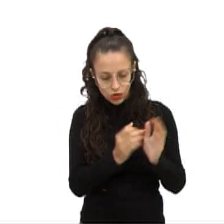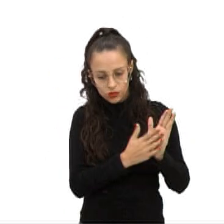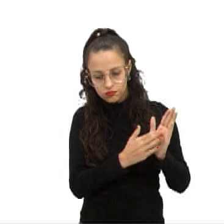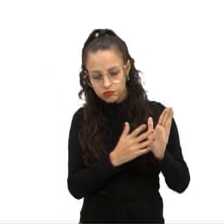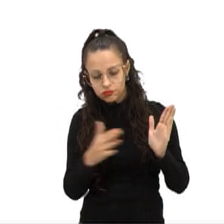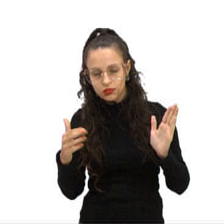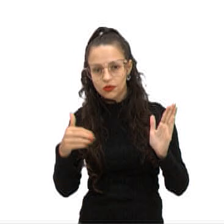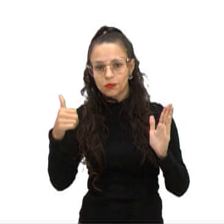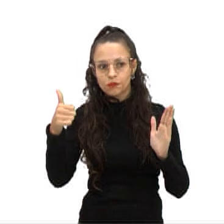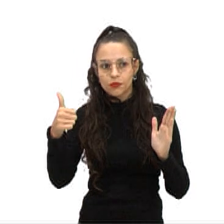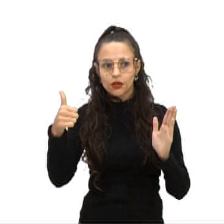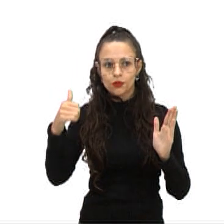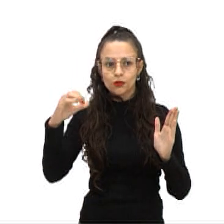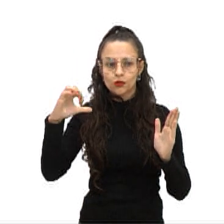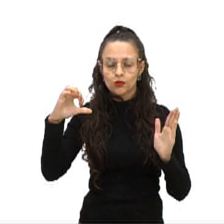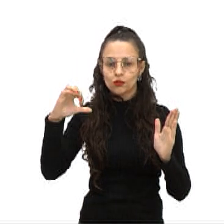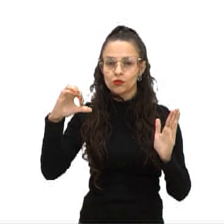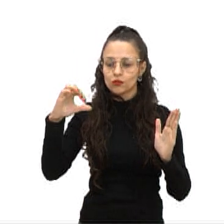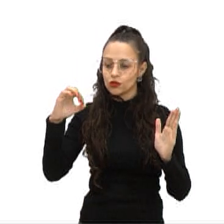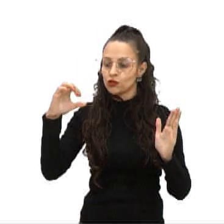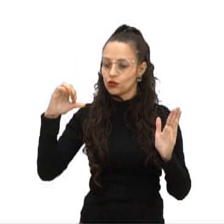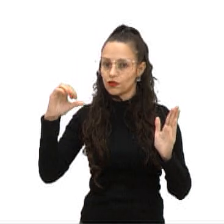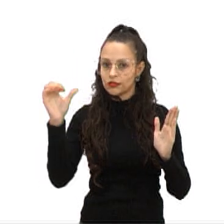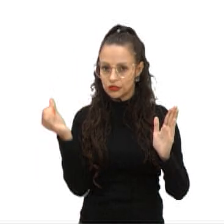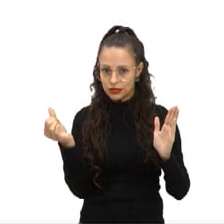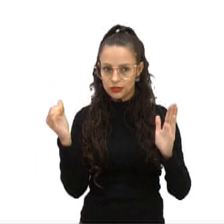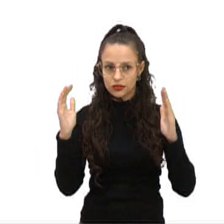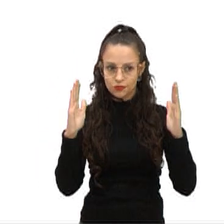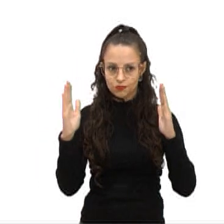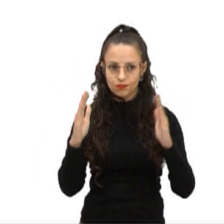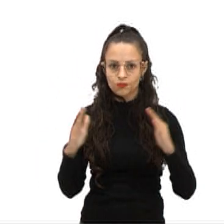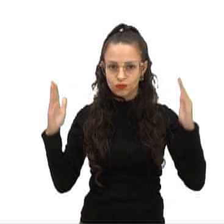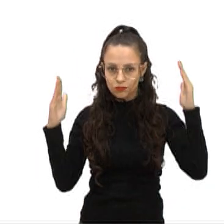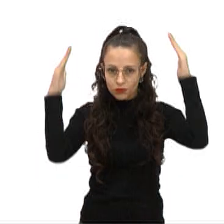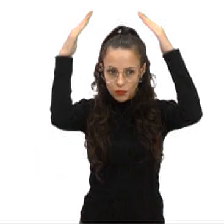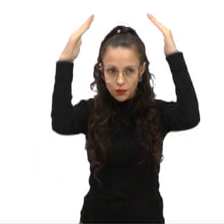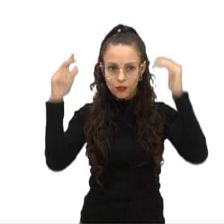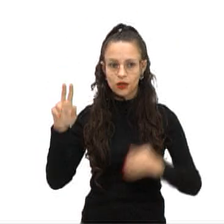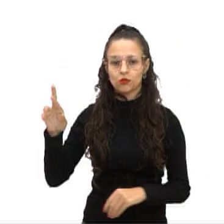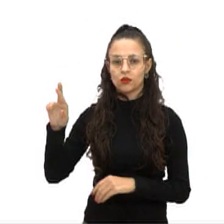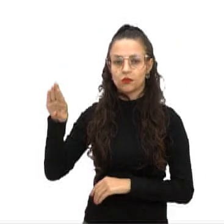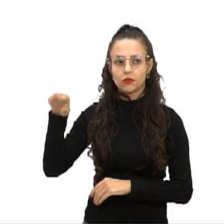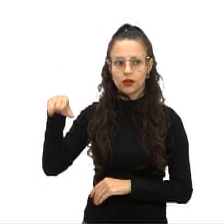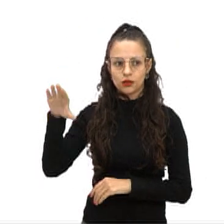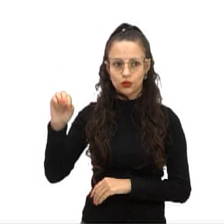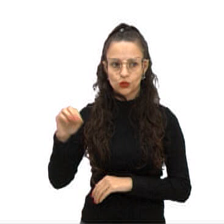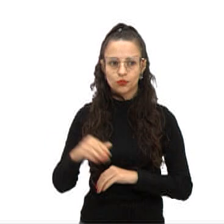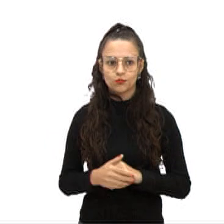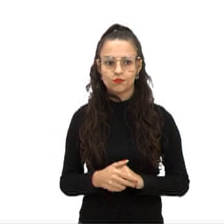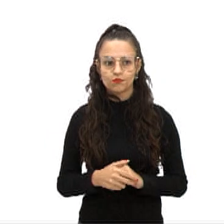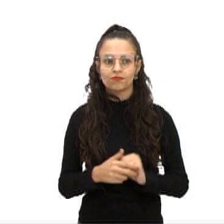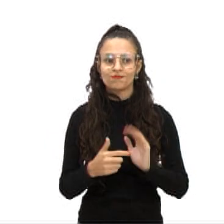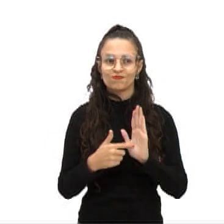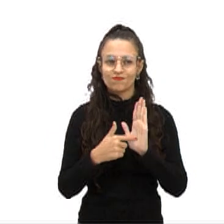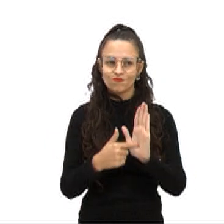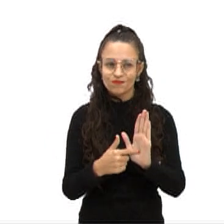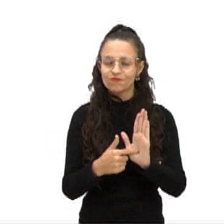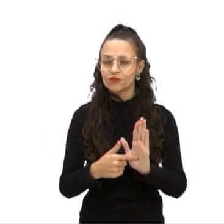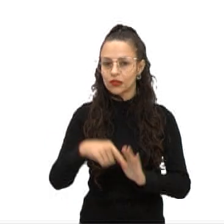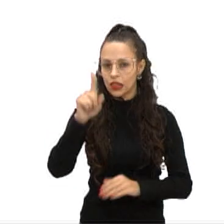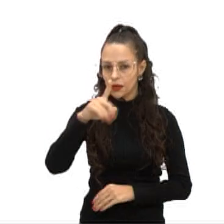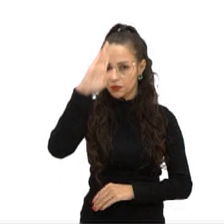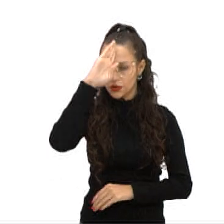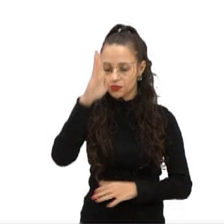a 1096 pelo Papa Urbano II. O melhor da escultura românica são destaques no ambulatório,